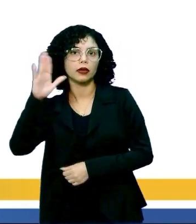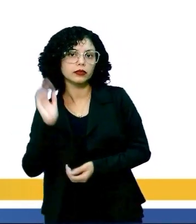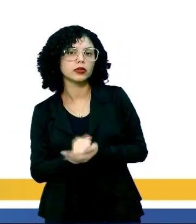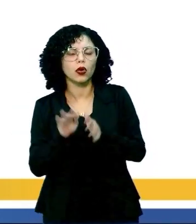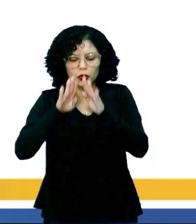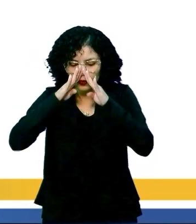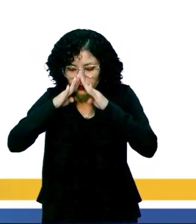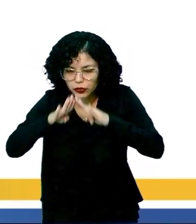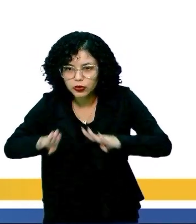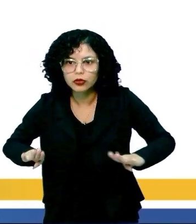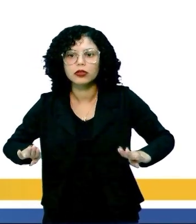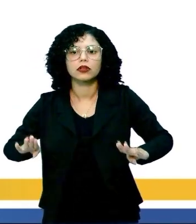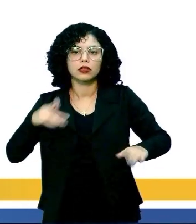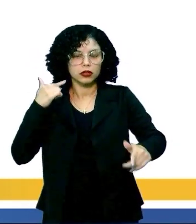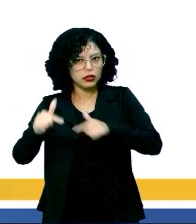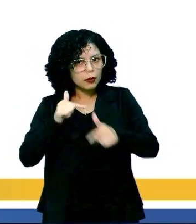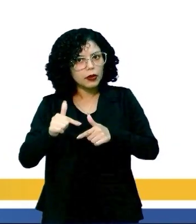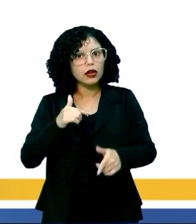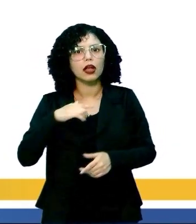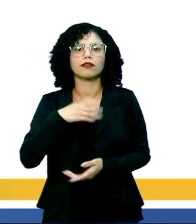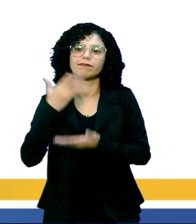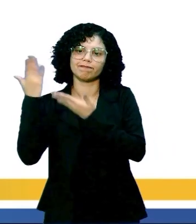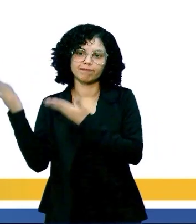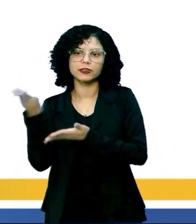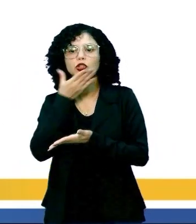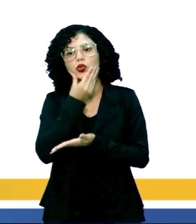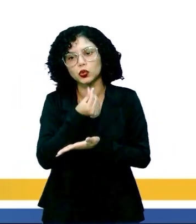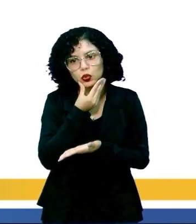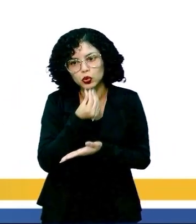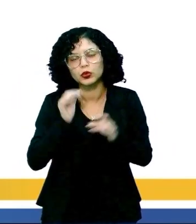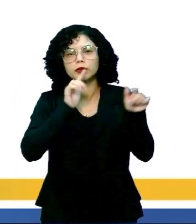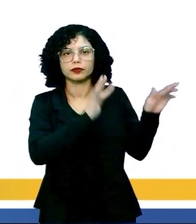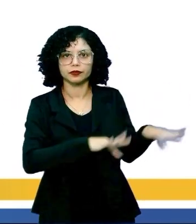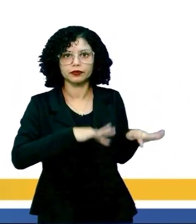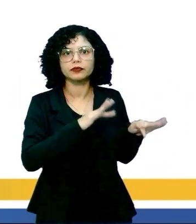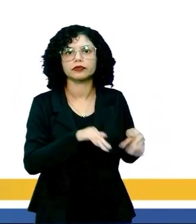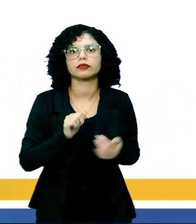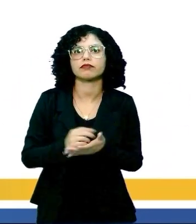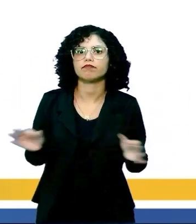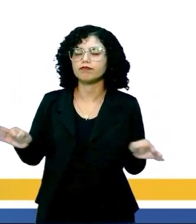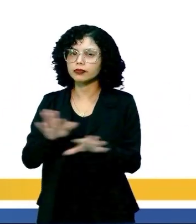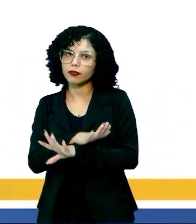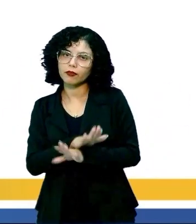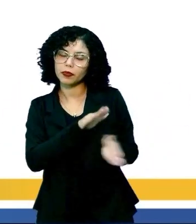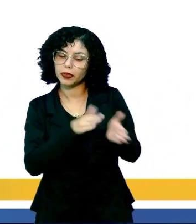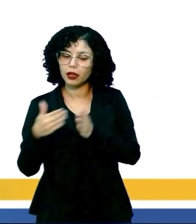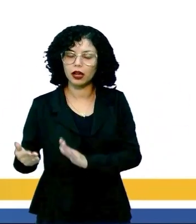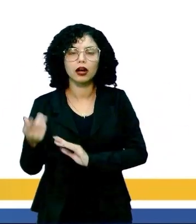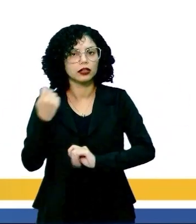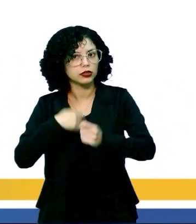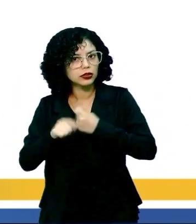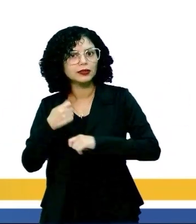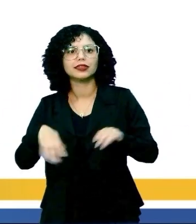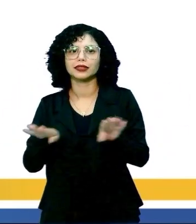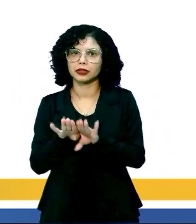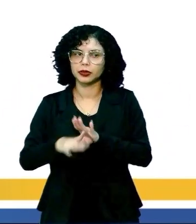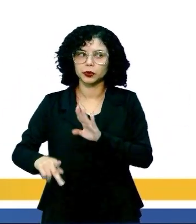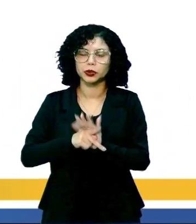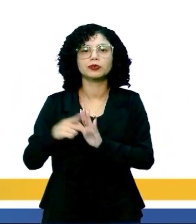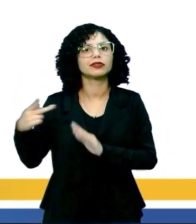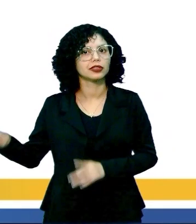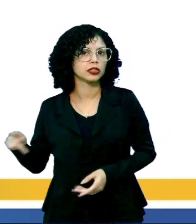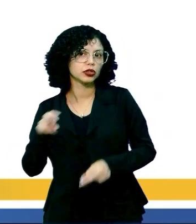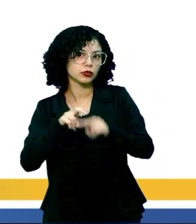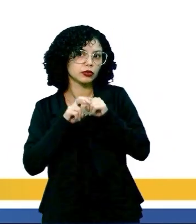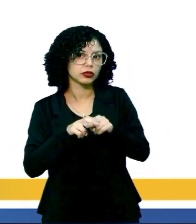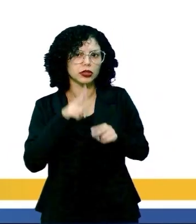humildes, né, trabalhavam para esses coronéis em suas fazendas e uma boa parte da economia local também dependia deles, é por isso que